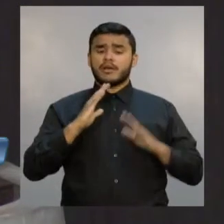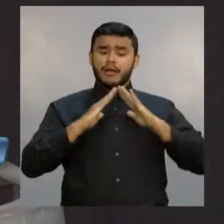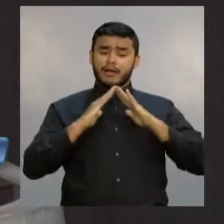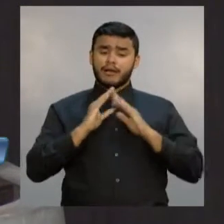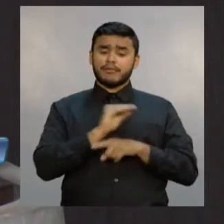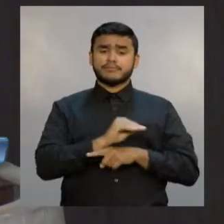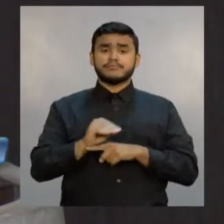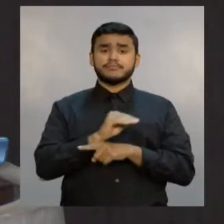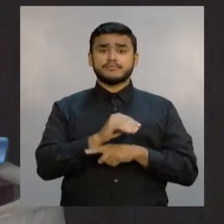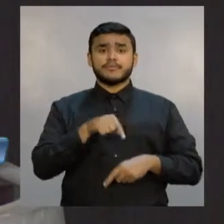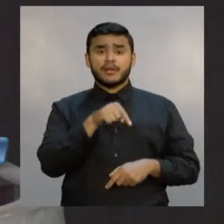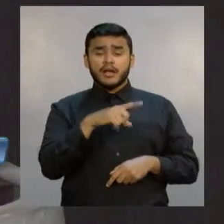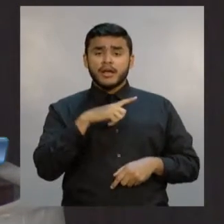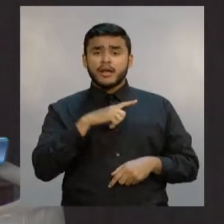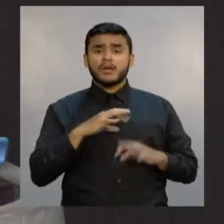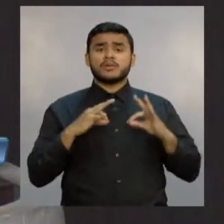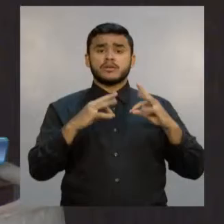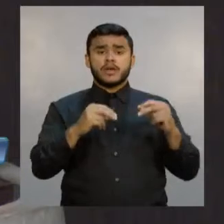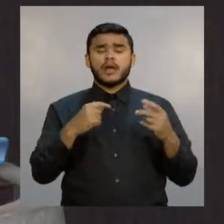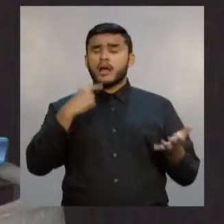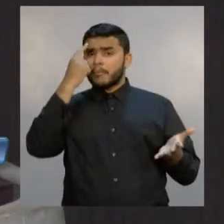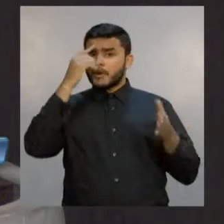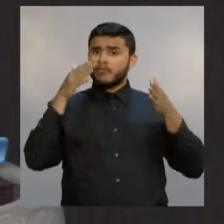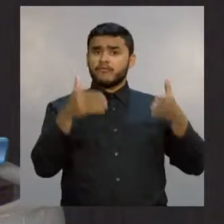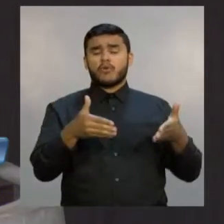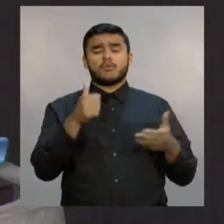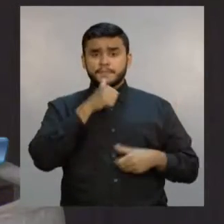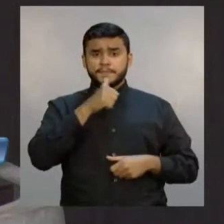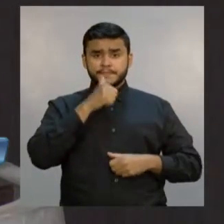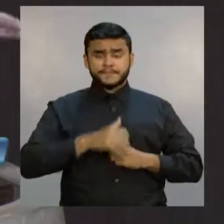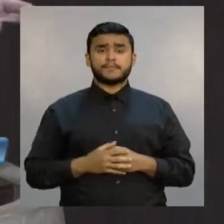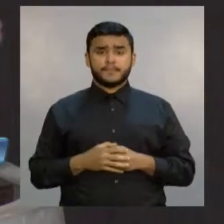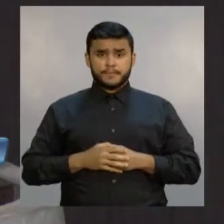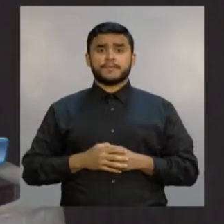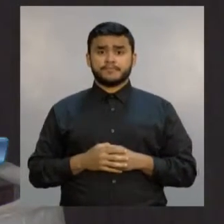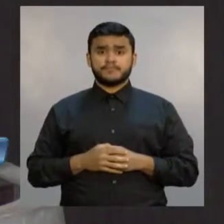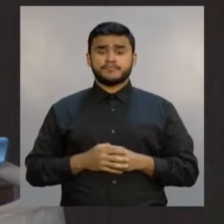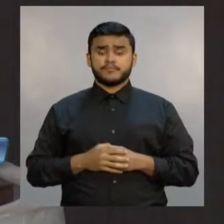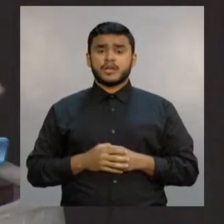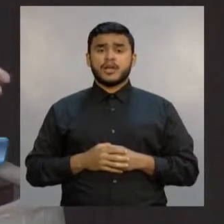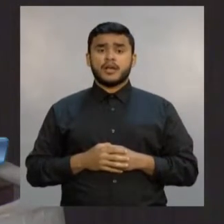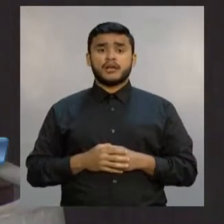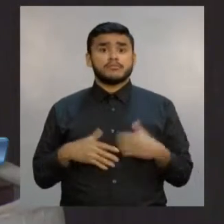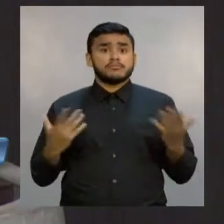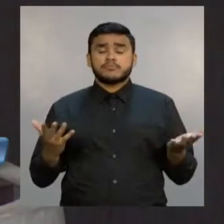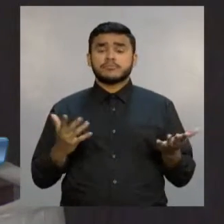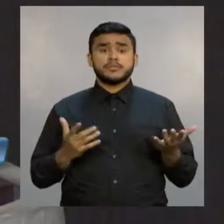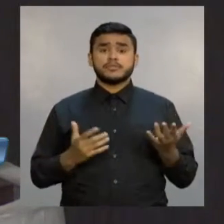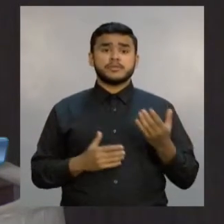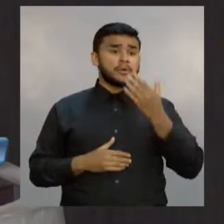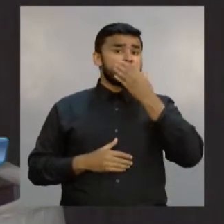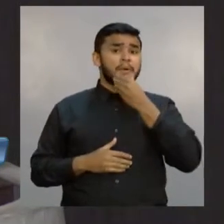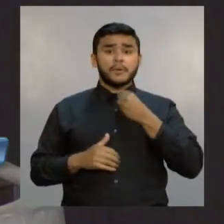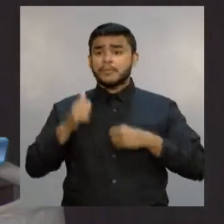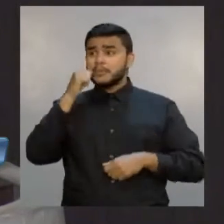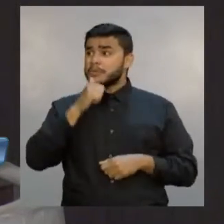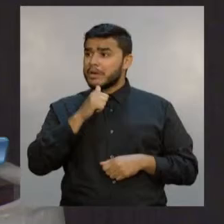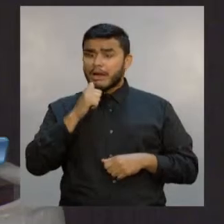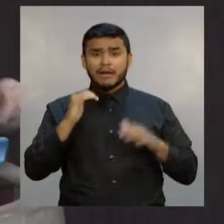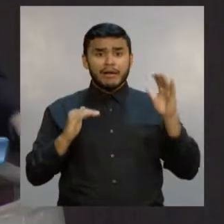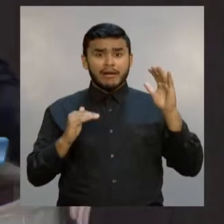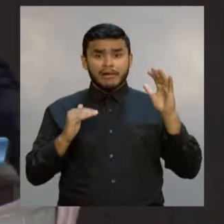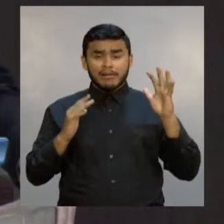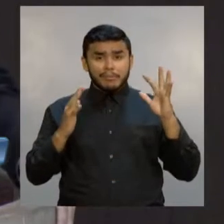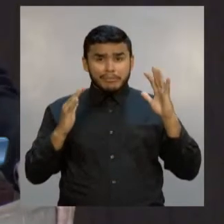doméstico foi destinado às mulheres. São esses os papéis de gênero. Quando